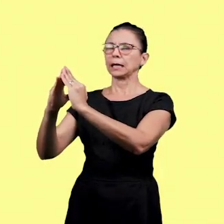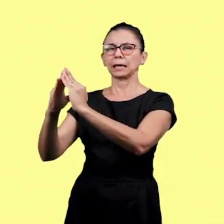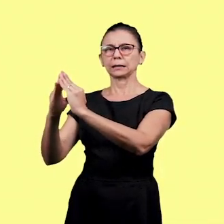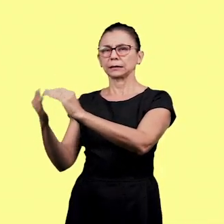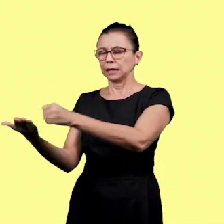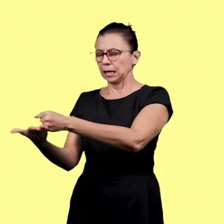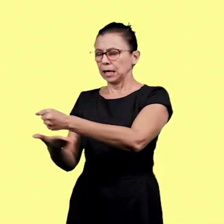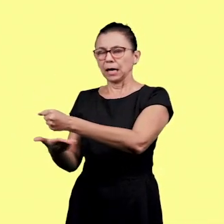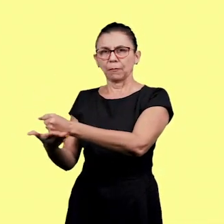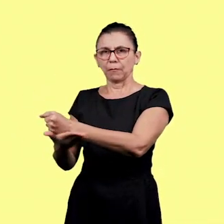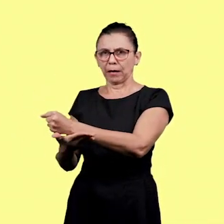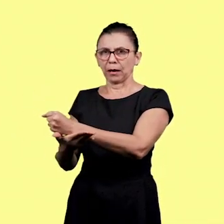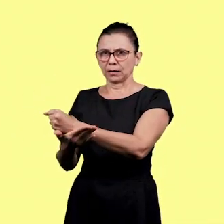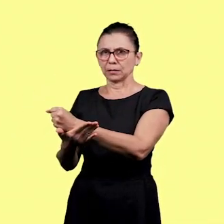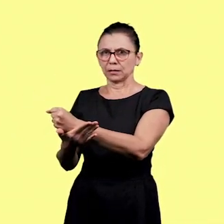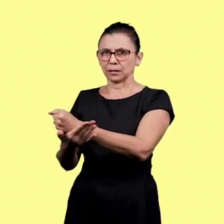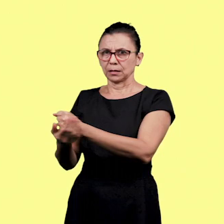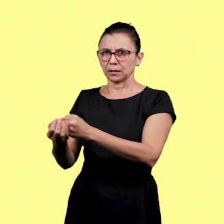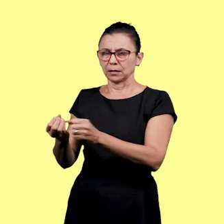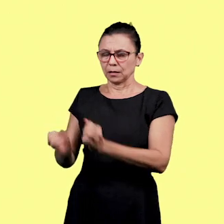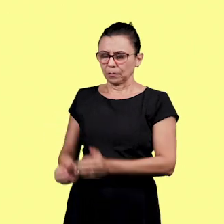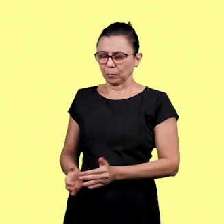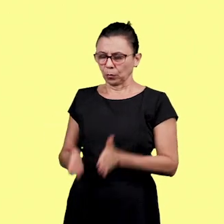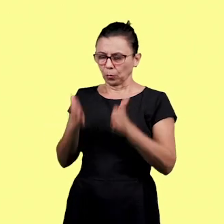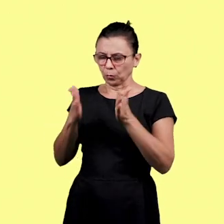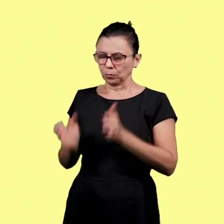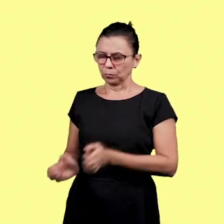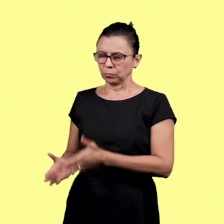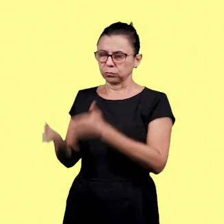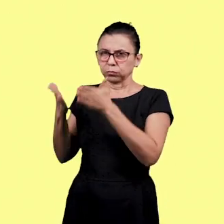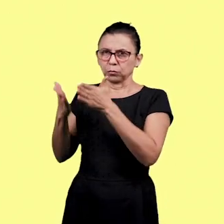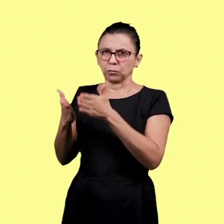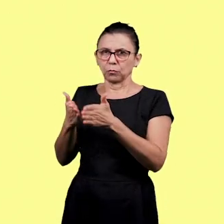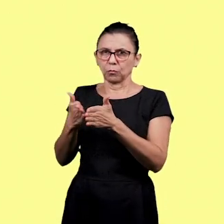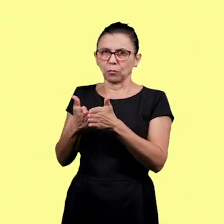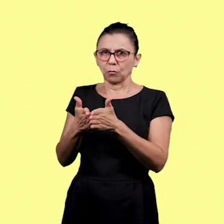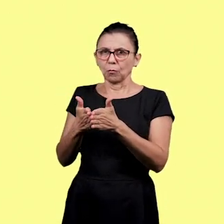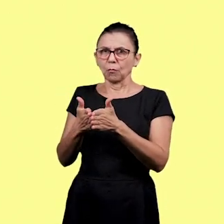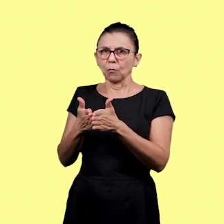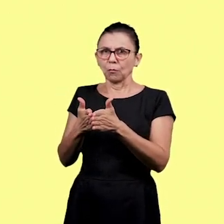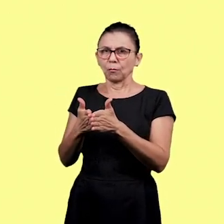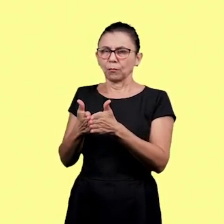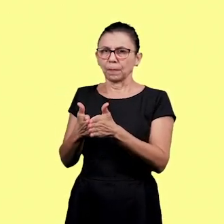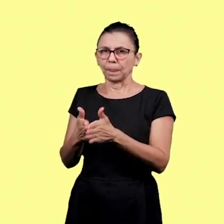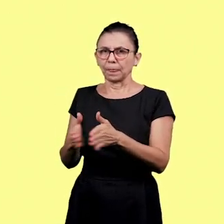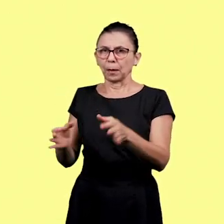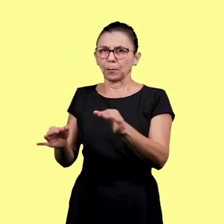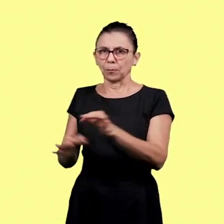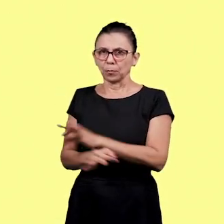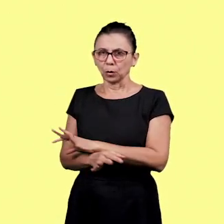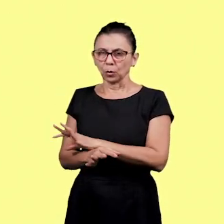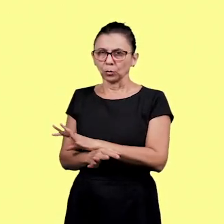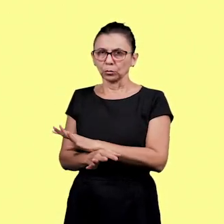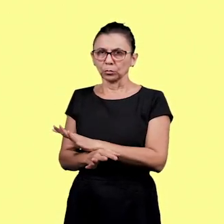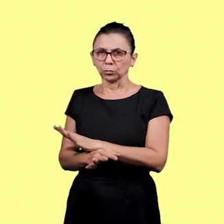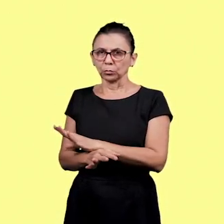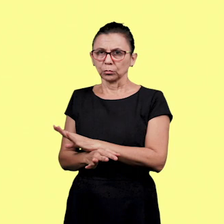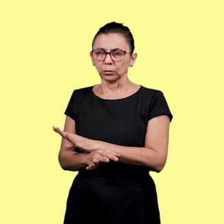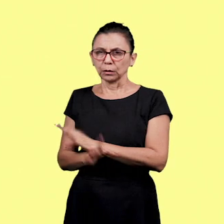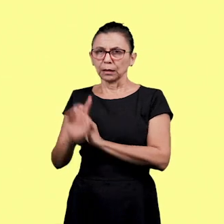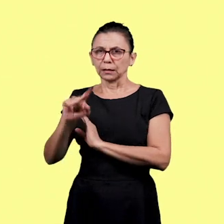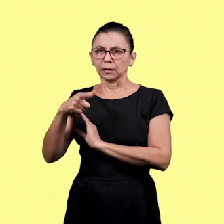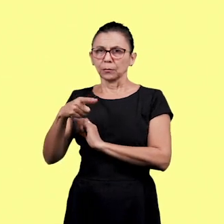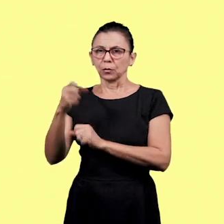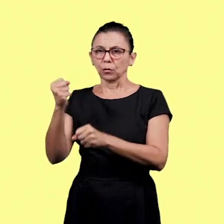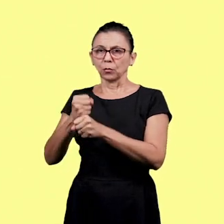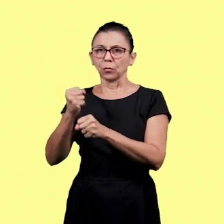O fundamento é colocado e depois que o fundamento já está pronto, a casa será